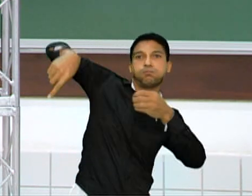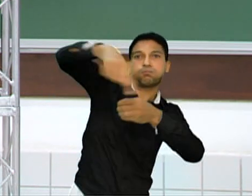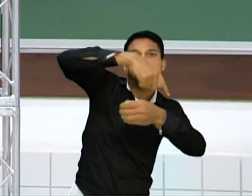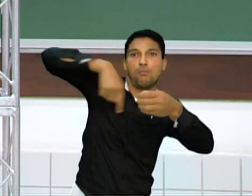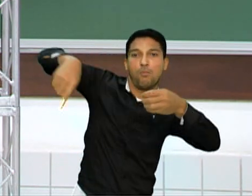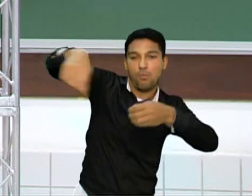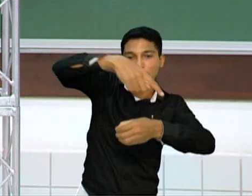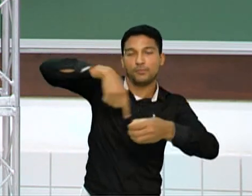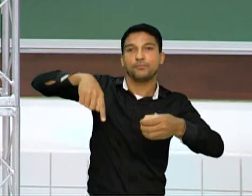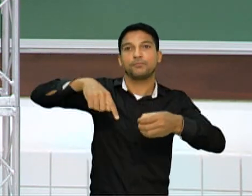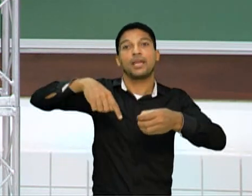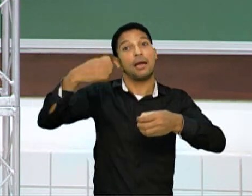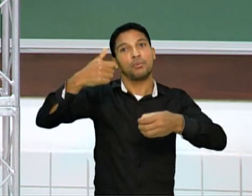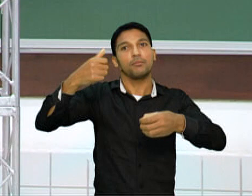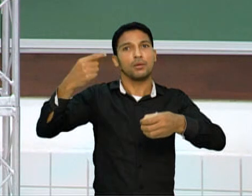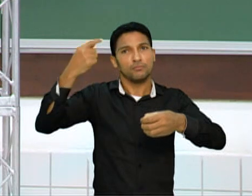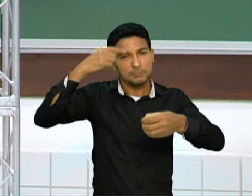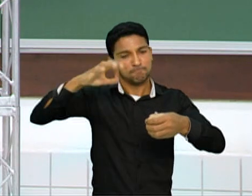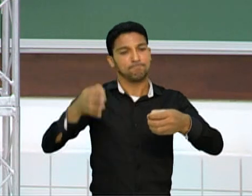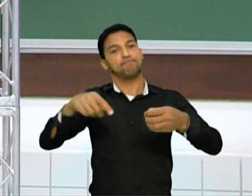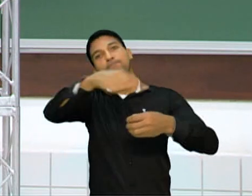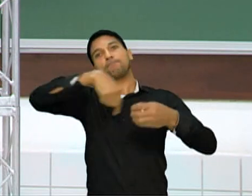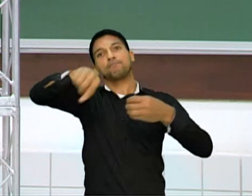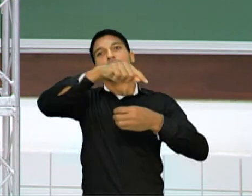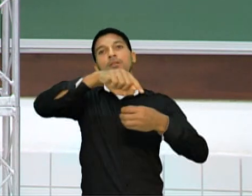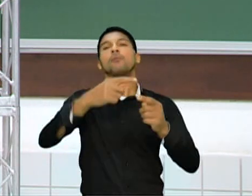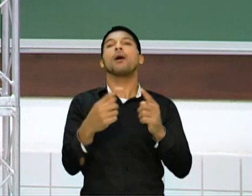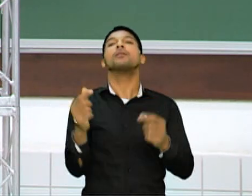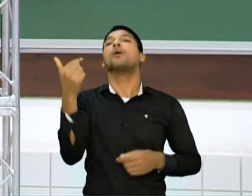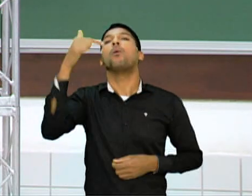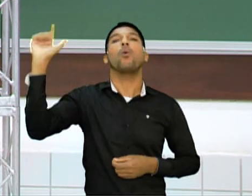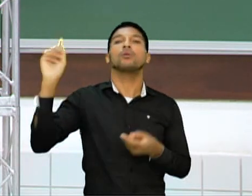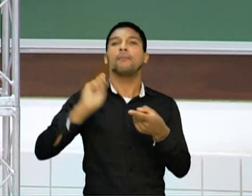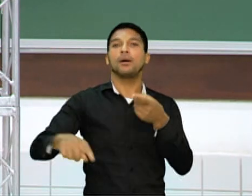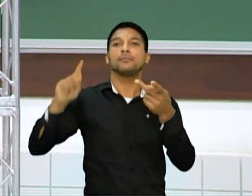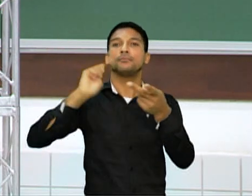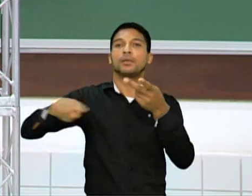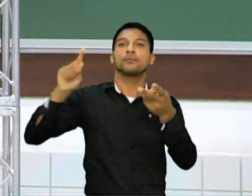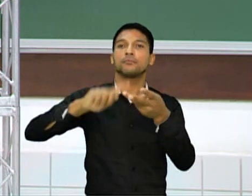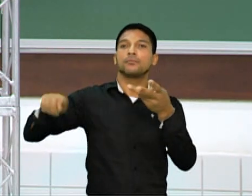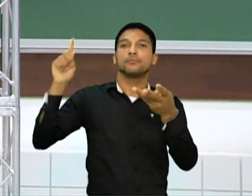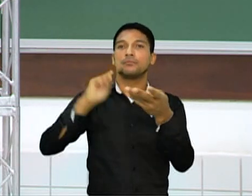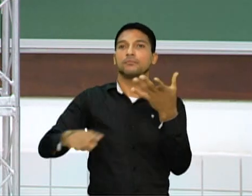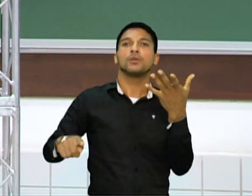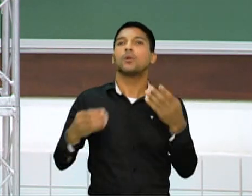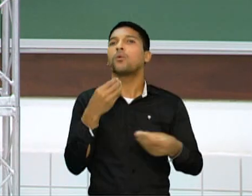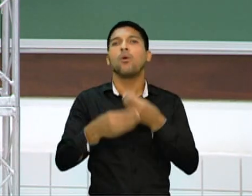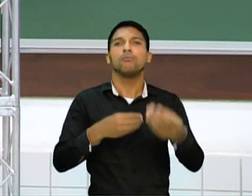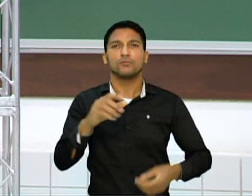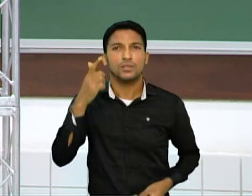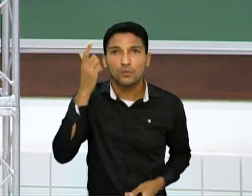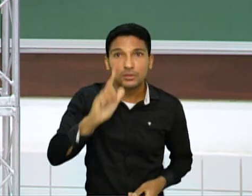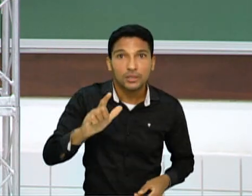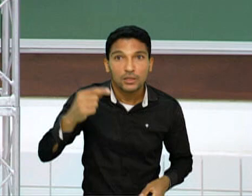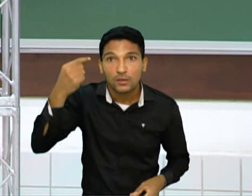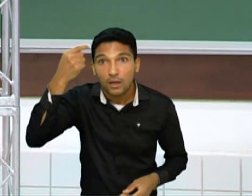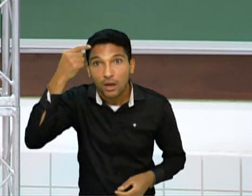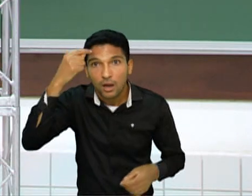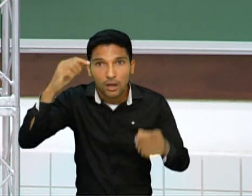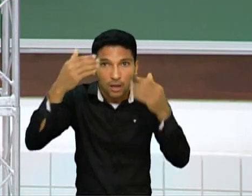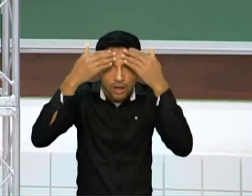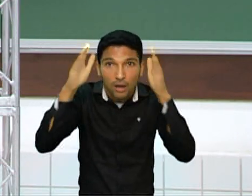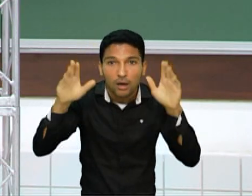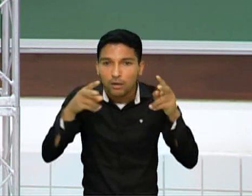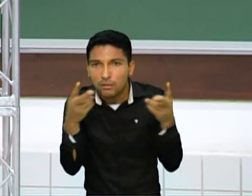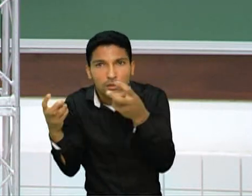né? E agora, quais são as outras? Ou como garantir que as outras sejam tão seguras quanto essa